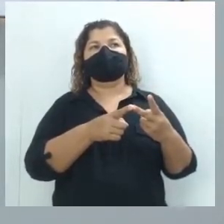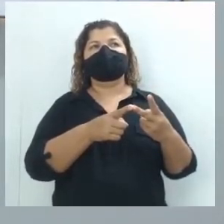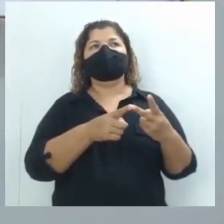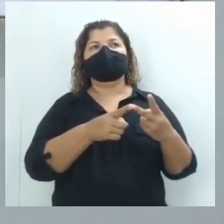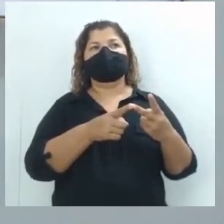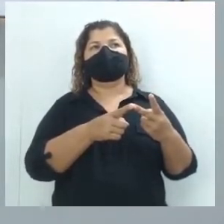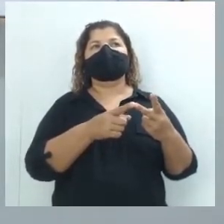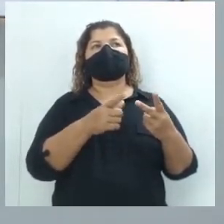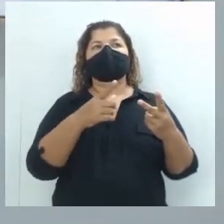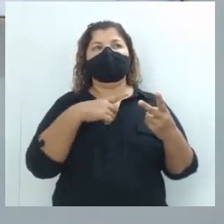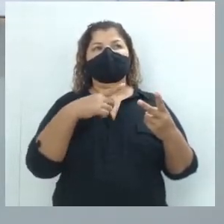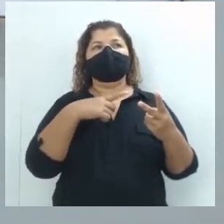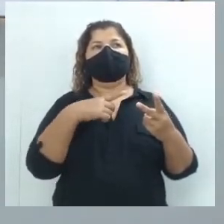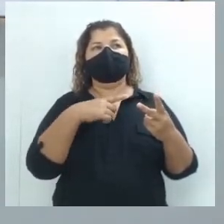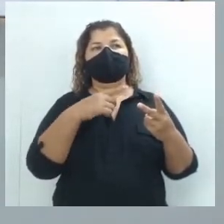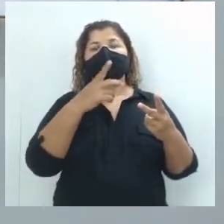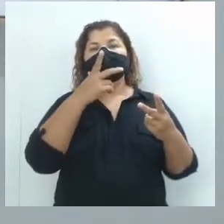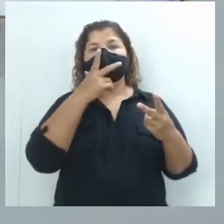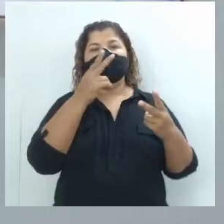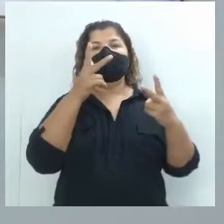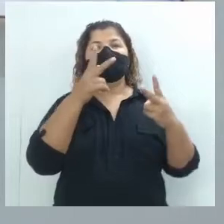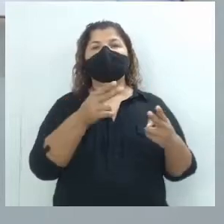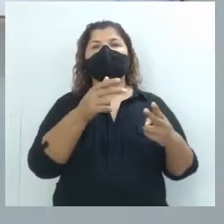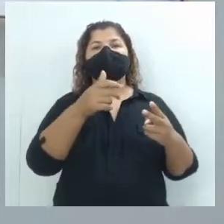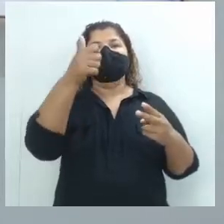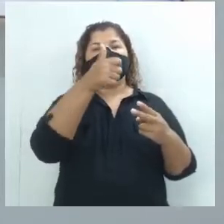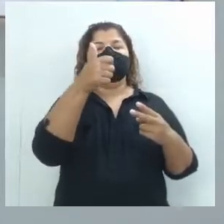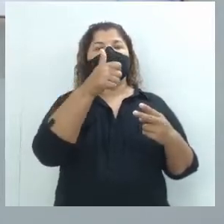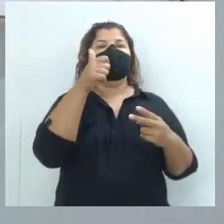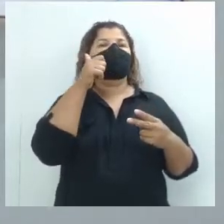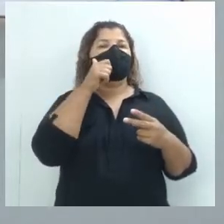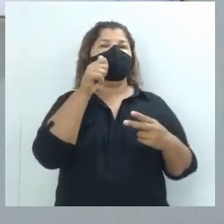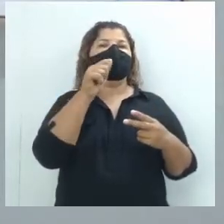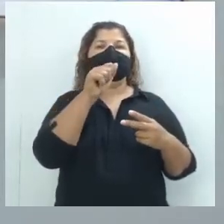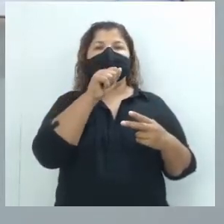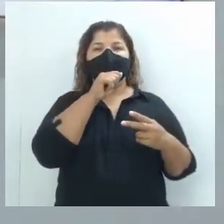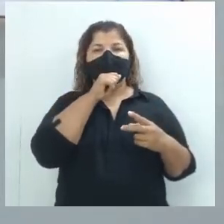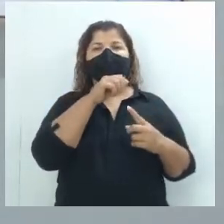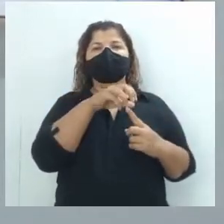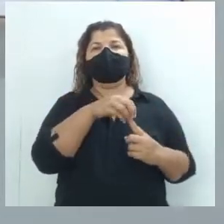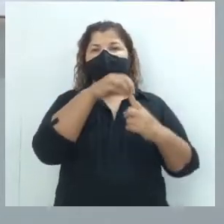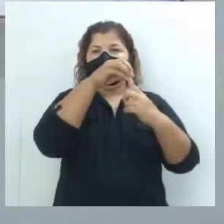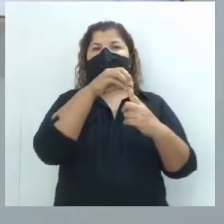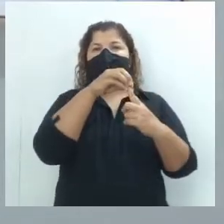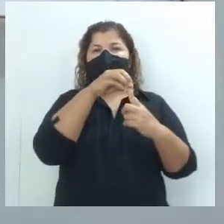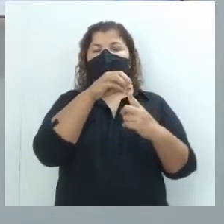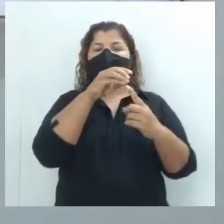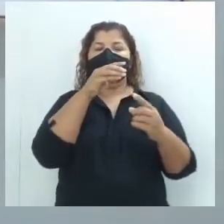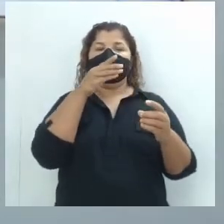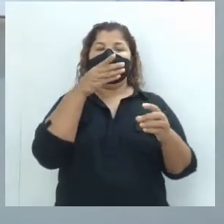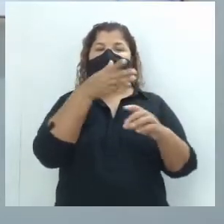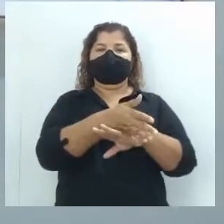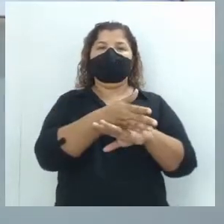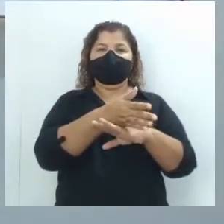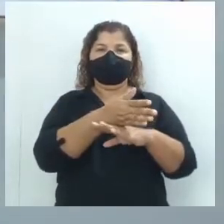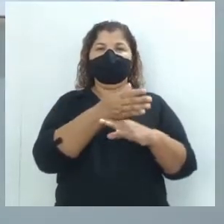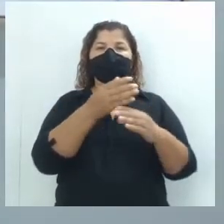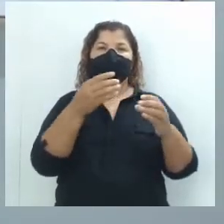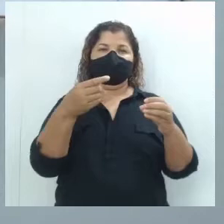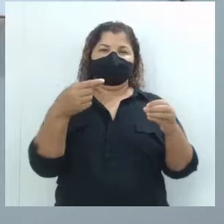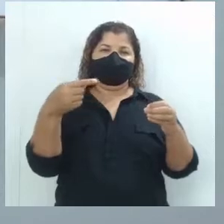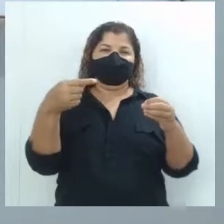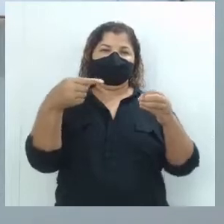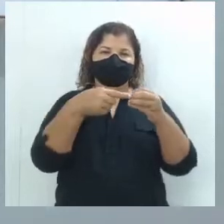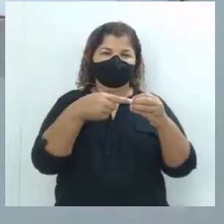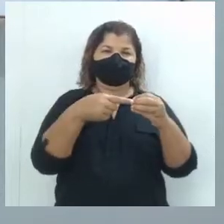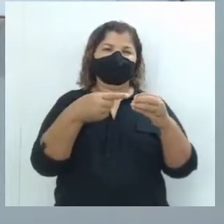chamar ele de vírus mãe. Por que eu posso chamar ele de vírus mãe? Porque ele é o primeiro vírus que chega na célula, beleza? É o